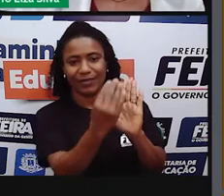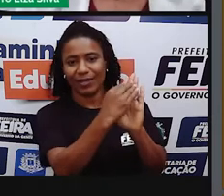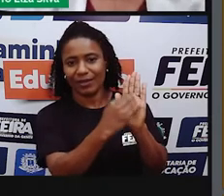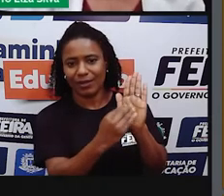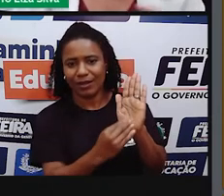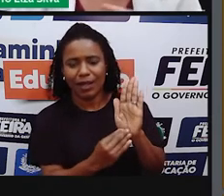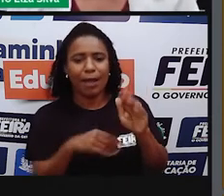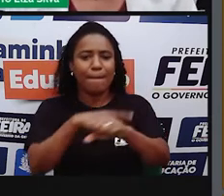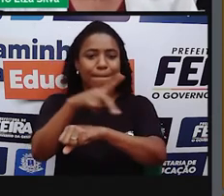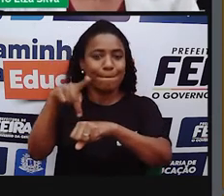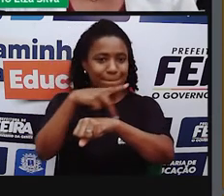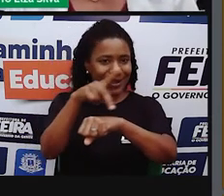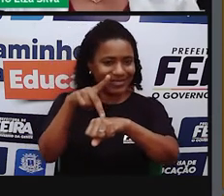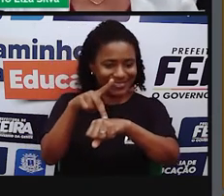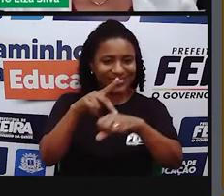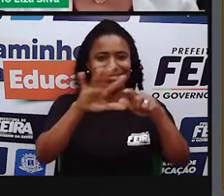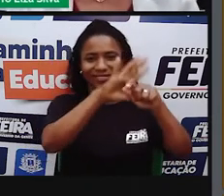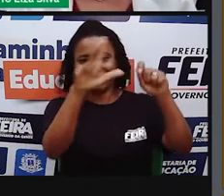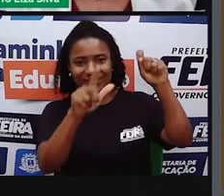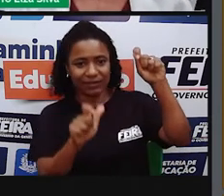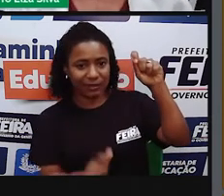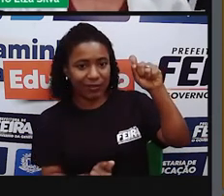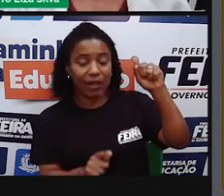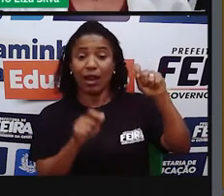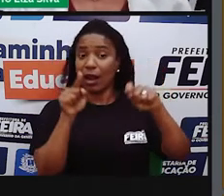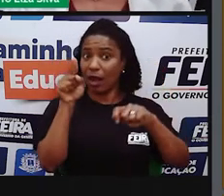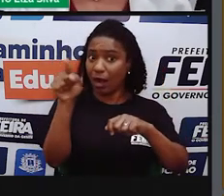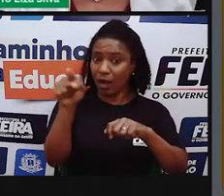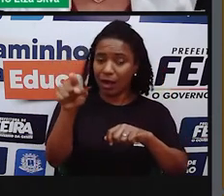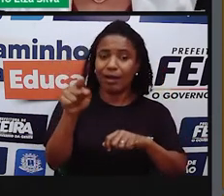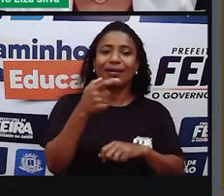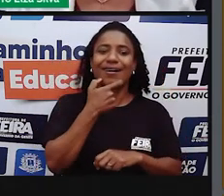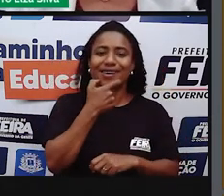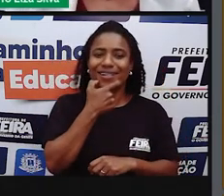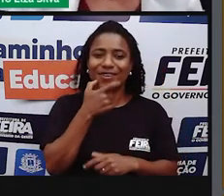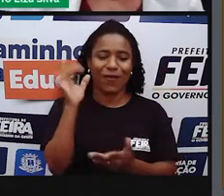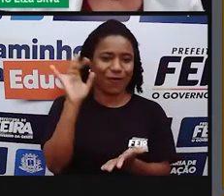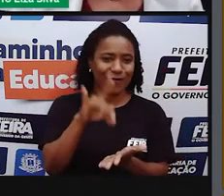África, onde o inglês é idioma oficial, ok?